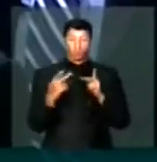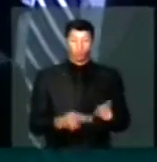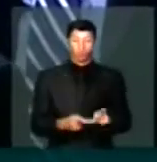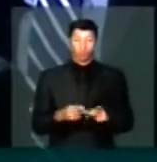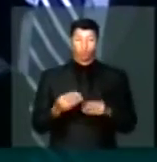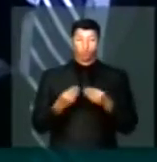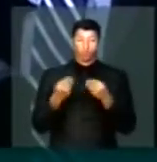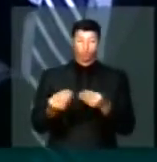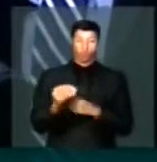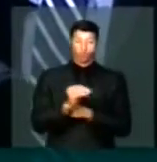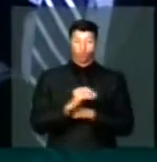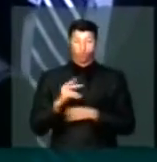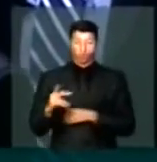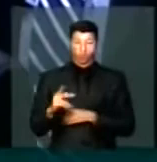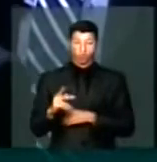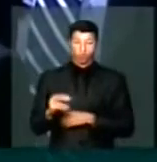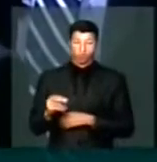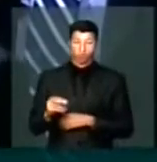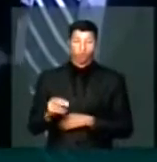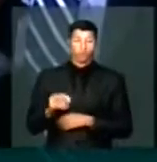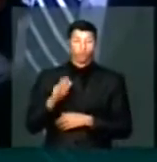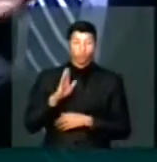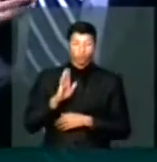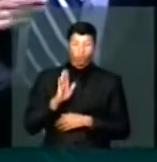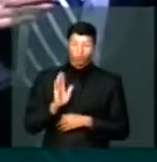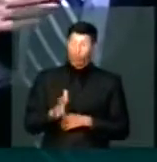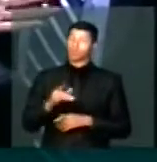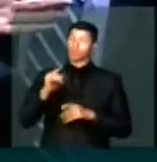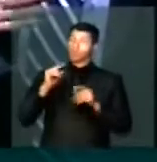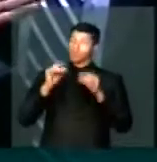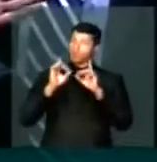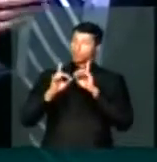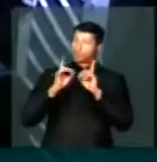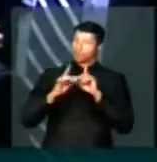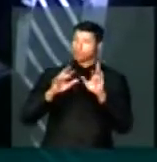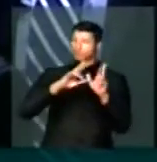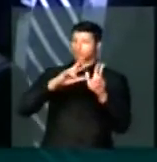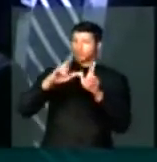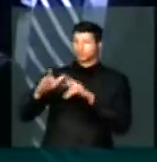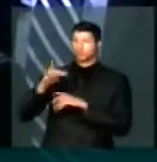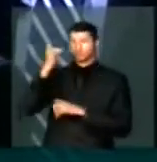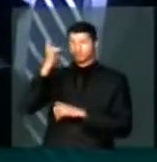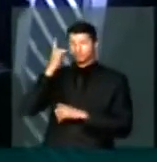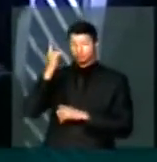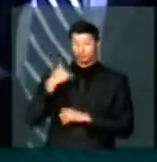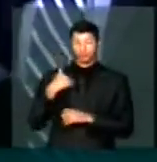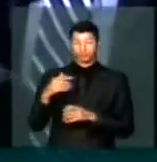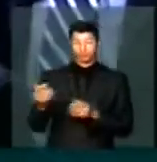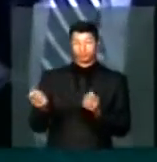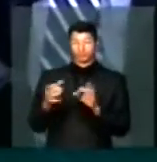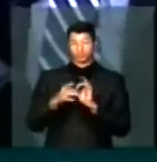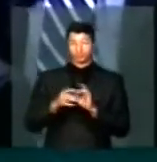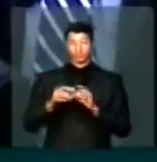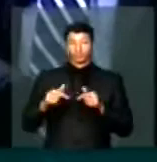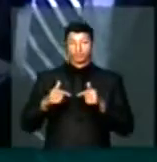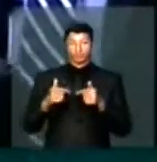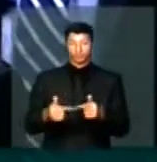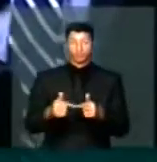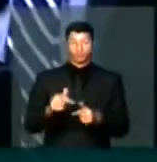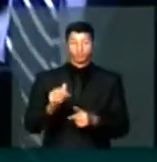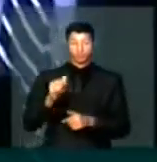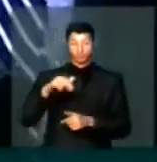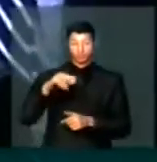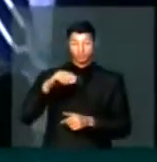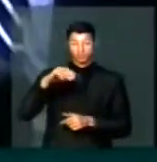a inoportunidade deste projeto, senhor presidente, já debatido e refletido por diversos deputados, eu me associo a esse esforço da Anamatra